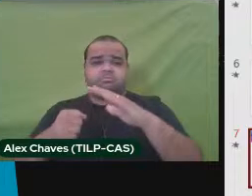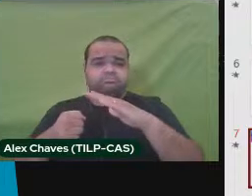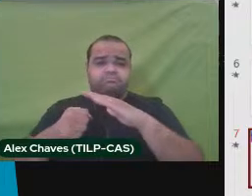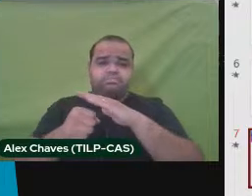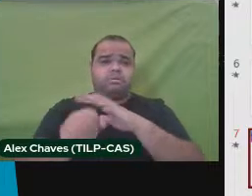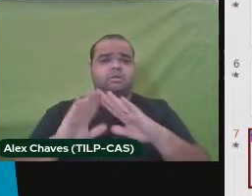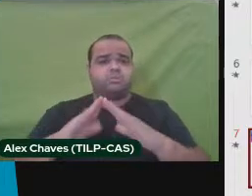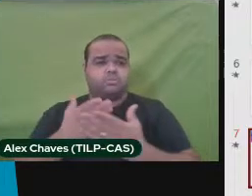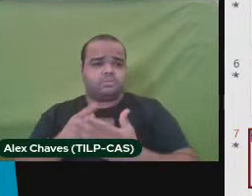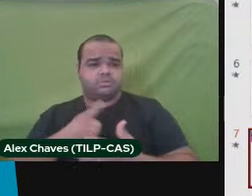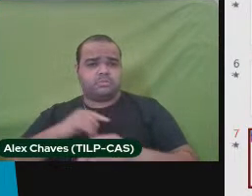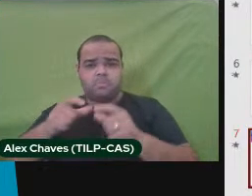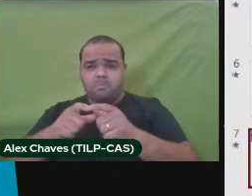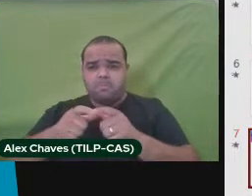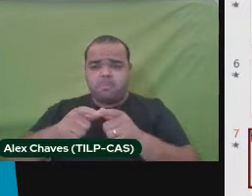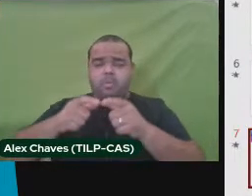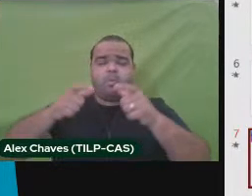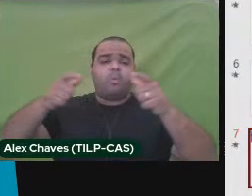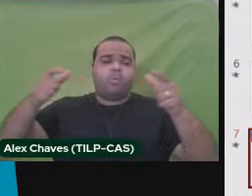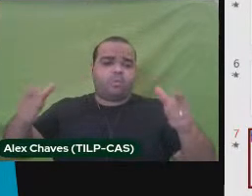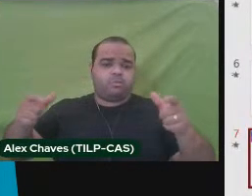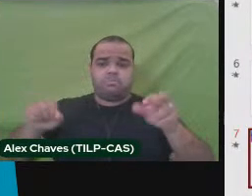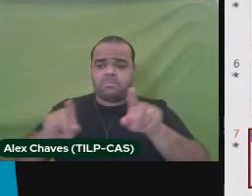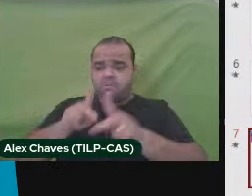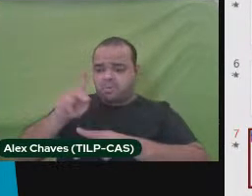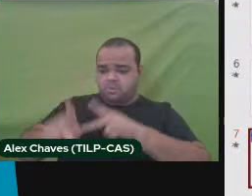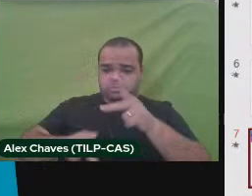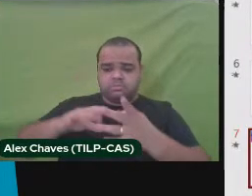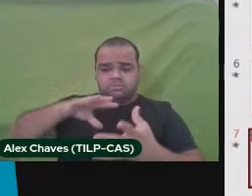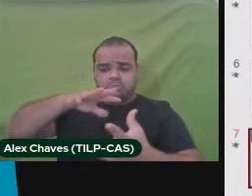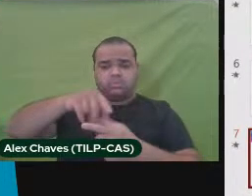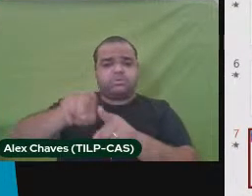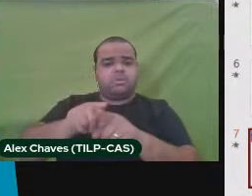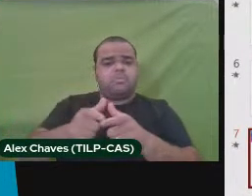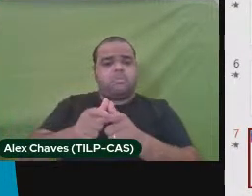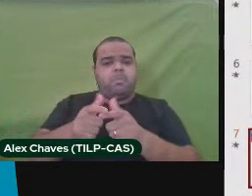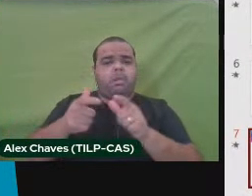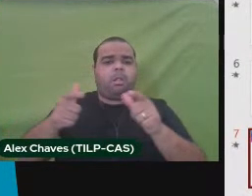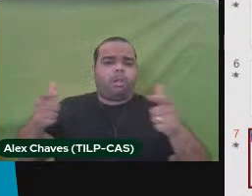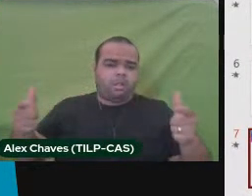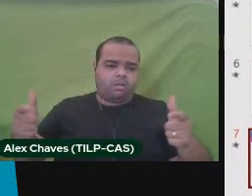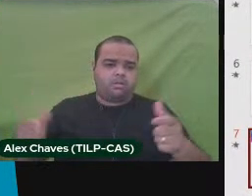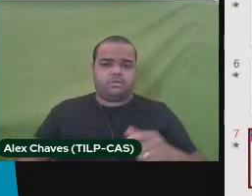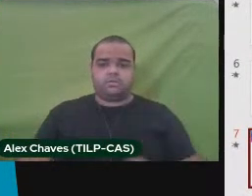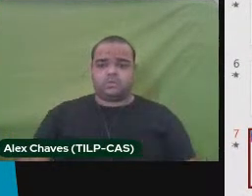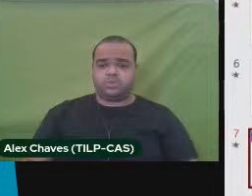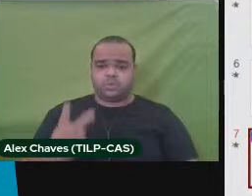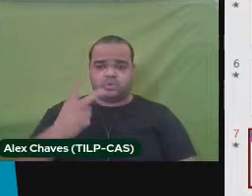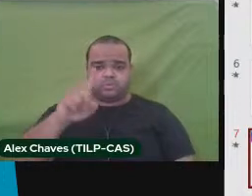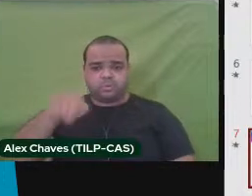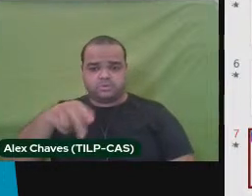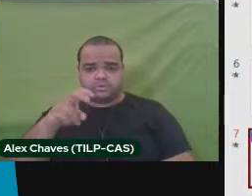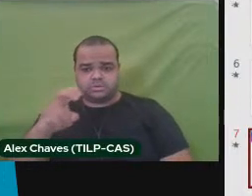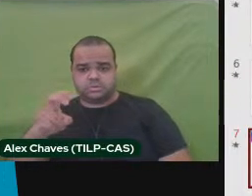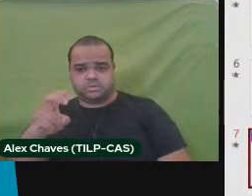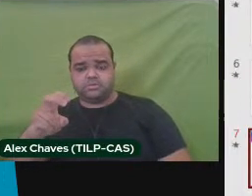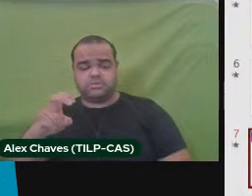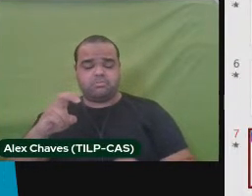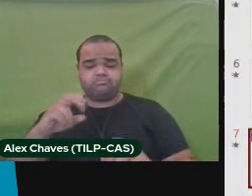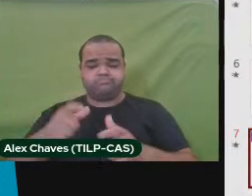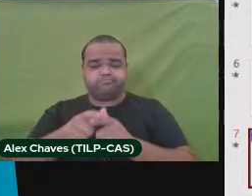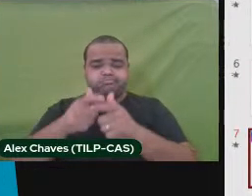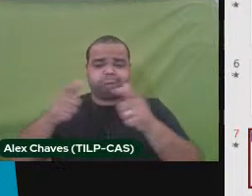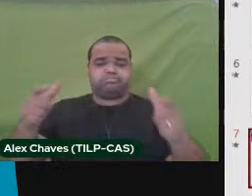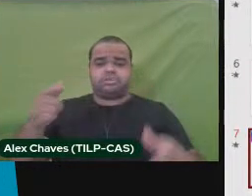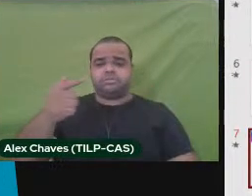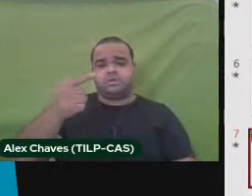aumentado, a população mundial também aumentou, de 2,5 bilhões para 7,3